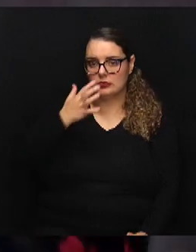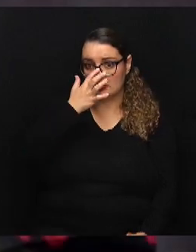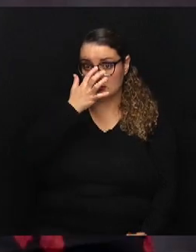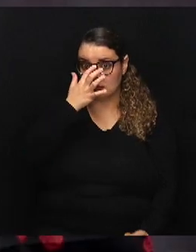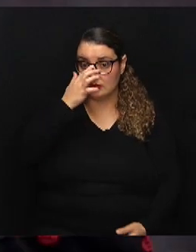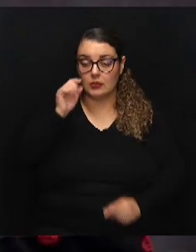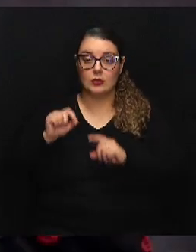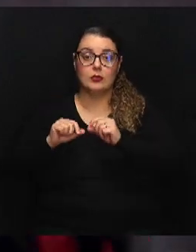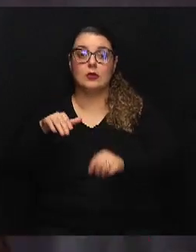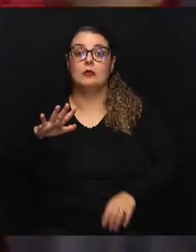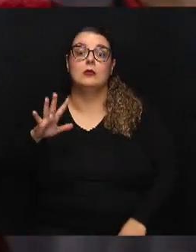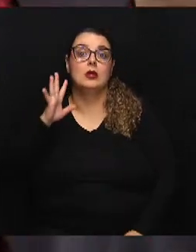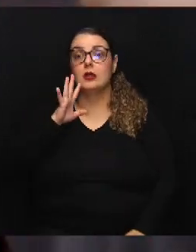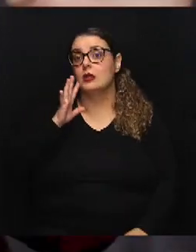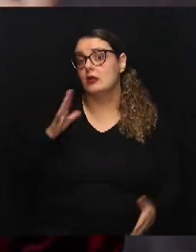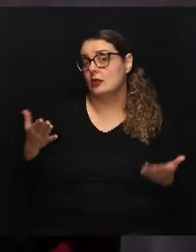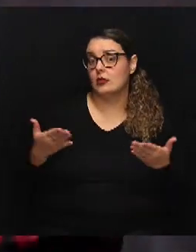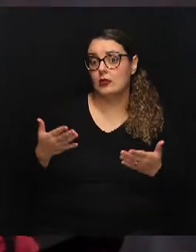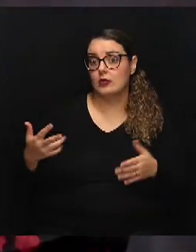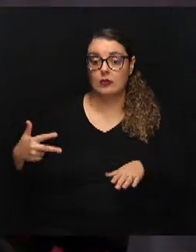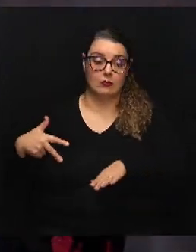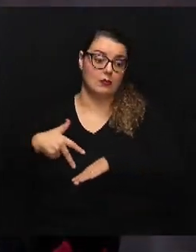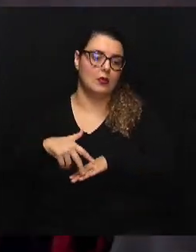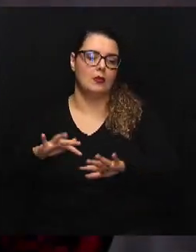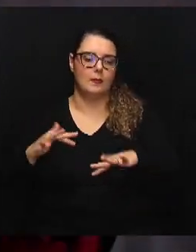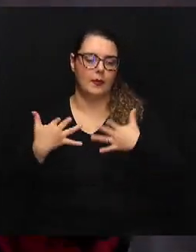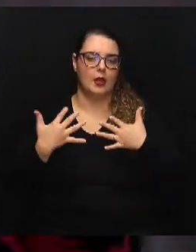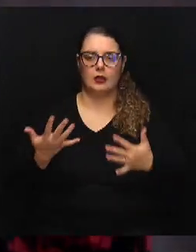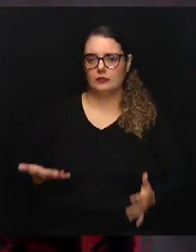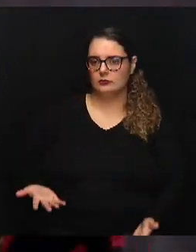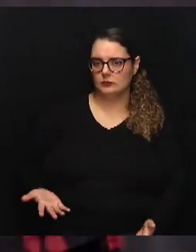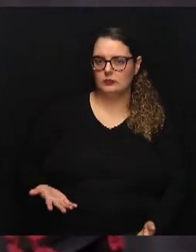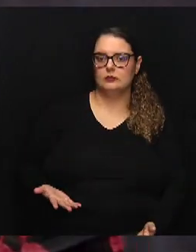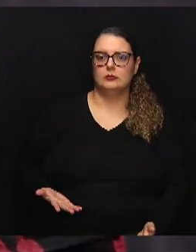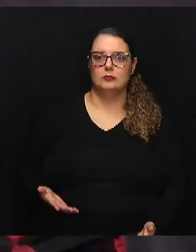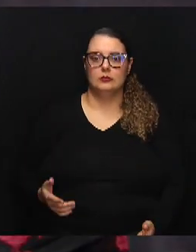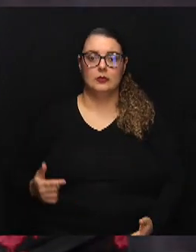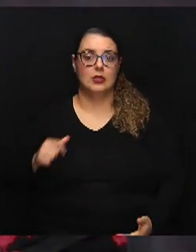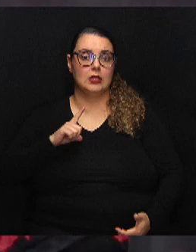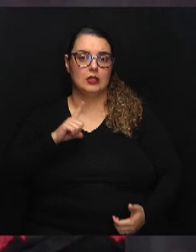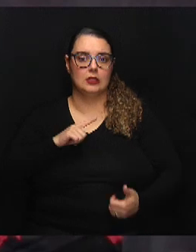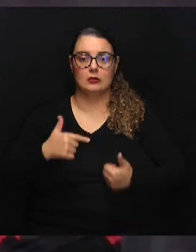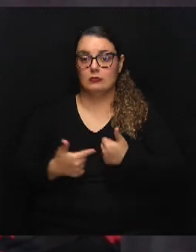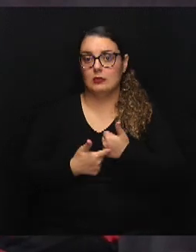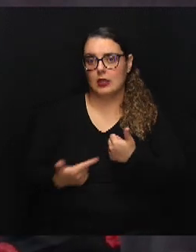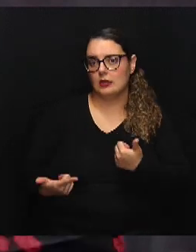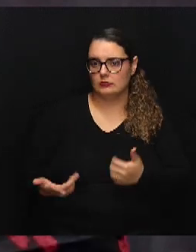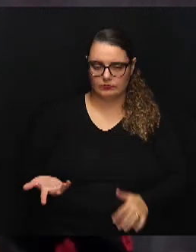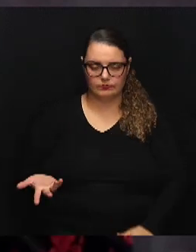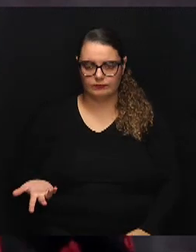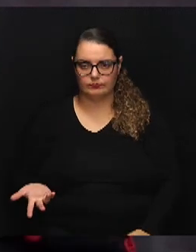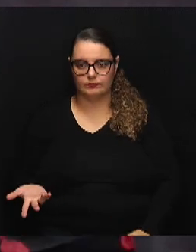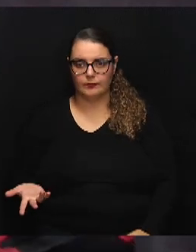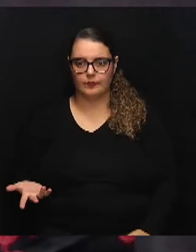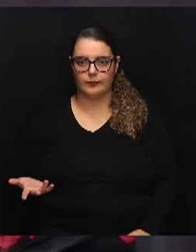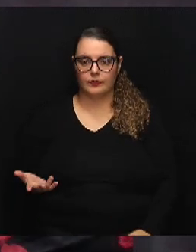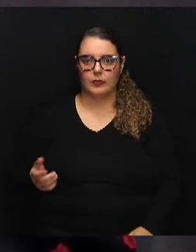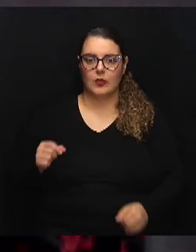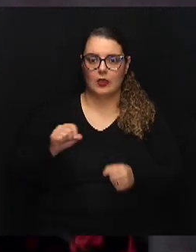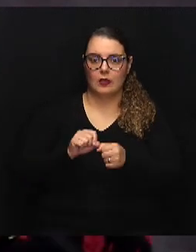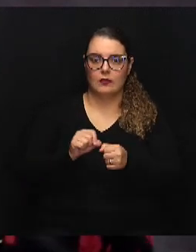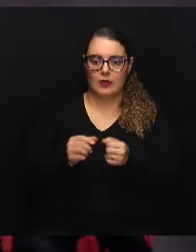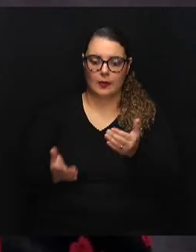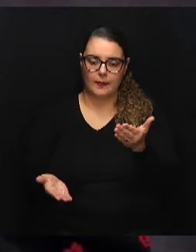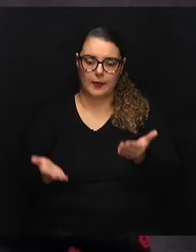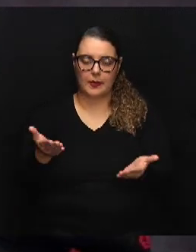bacana hoje em dia, né? Assim, para eu aparecer nas redes sociais. Então, para eu ter mais curtida, para eu ter mais like. Então, eu faço esse contraponto com